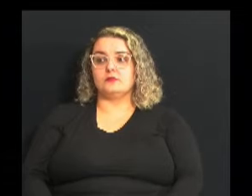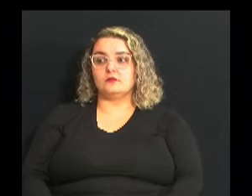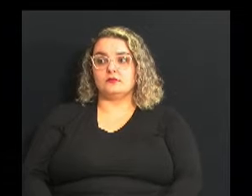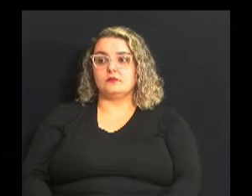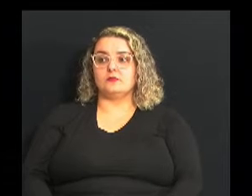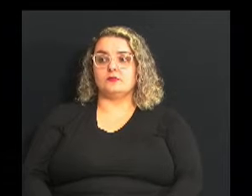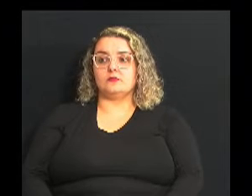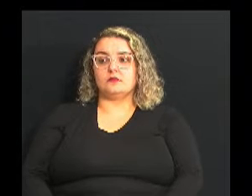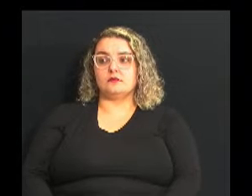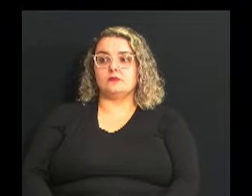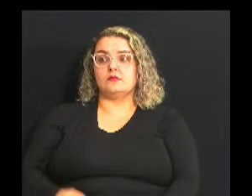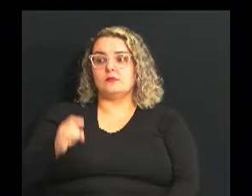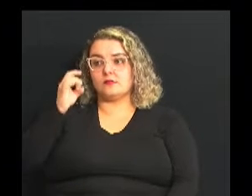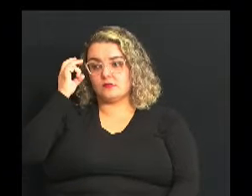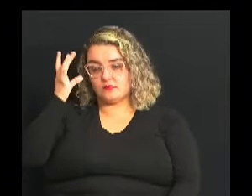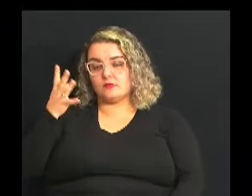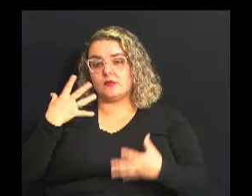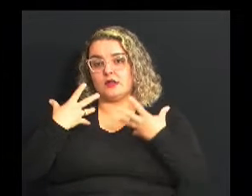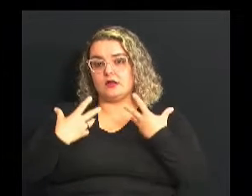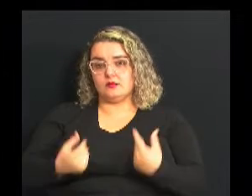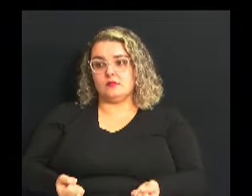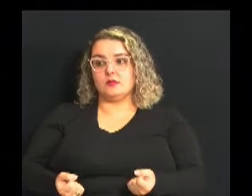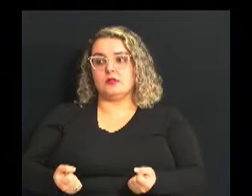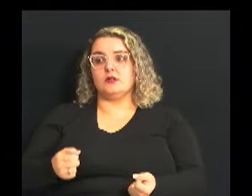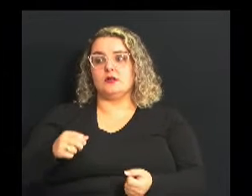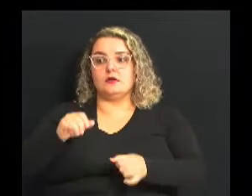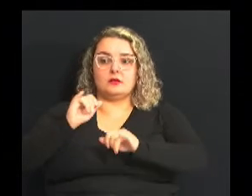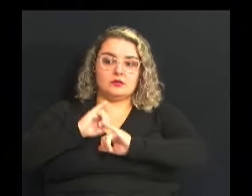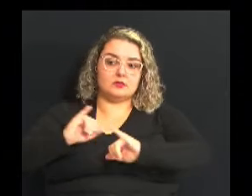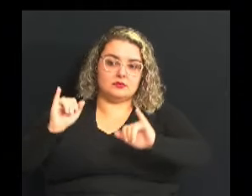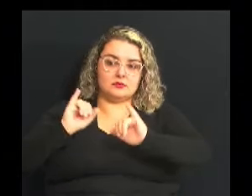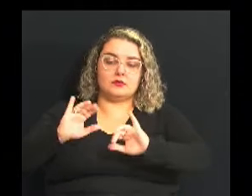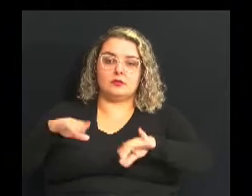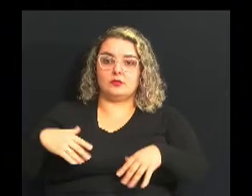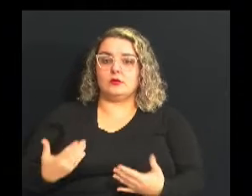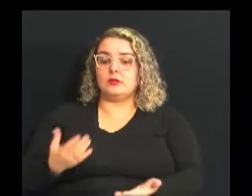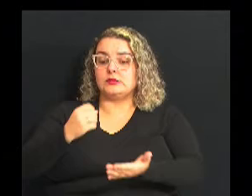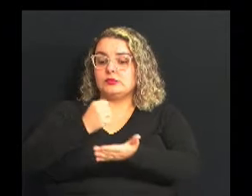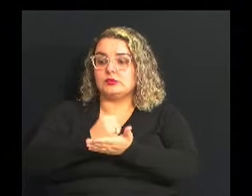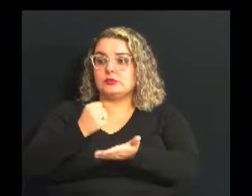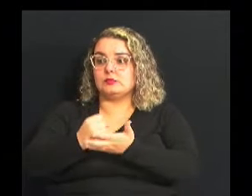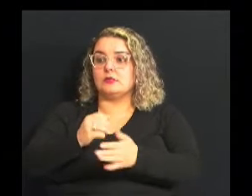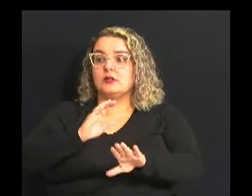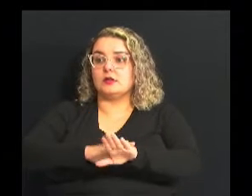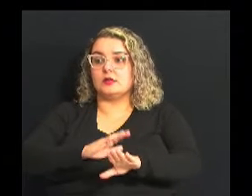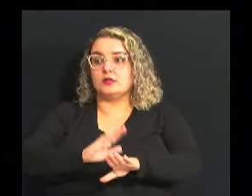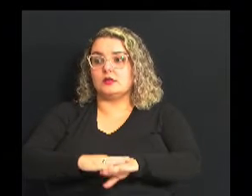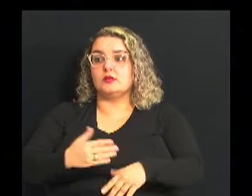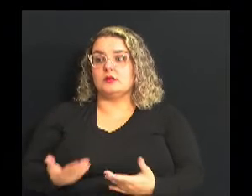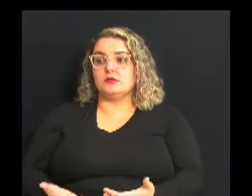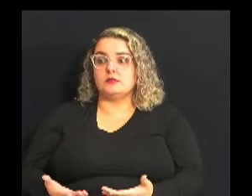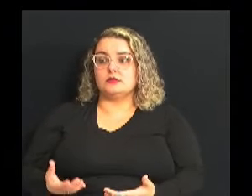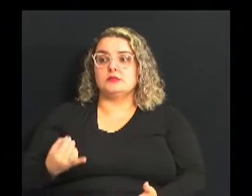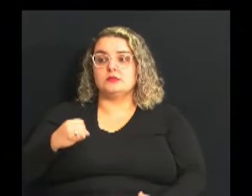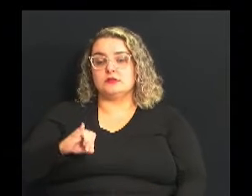facilitar, né, para a gente receber a notificação quando algum contrato está acabando, né, para a gente tomar alguma ação, se renova,